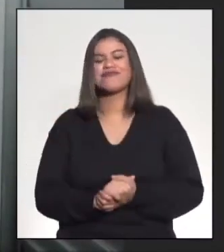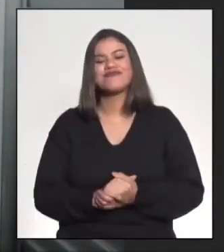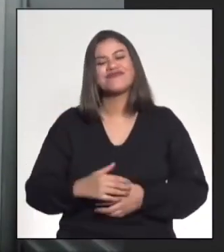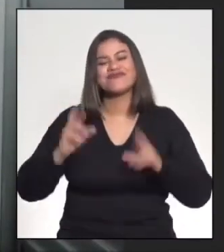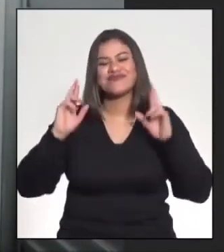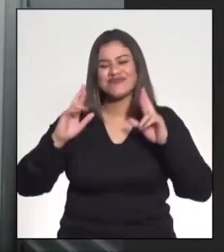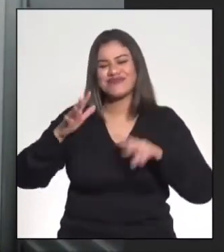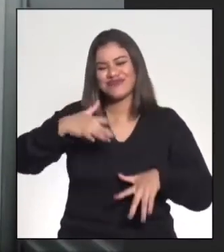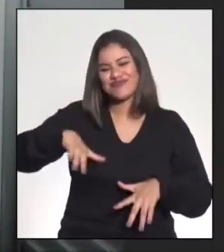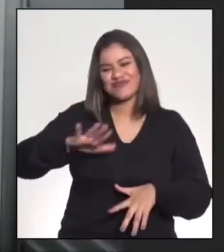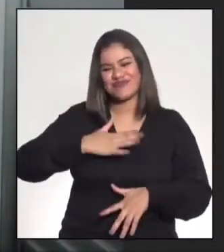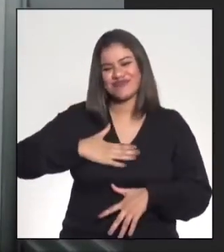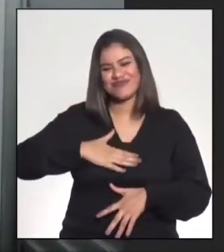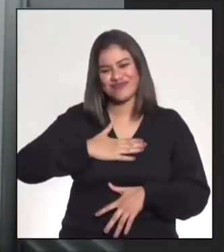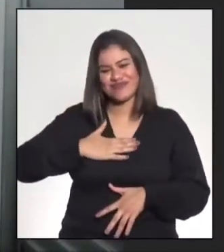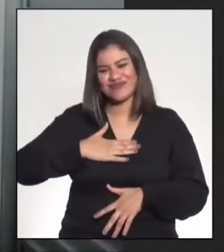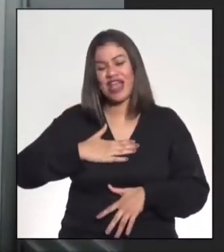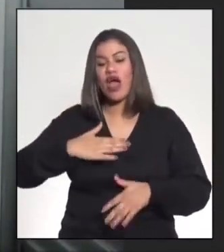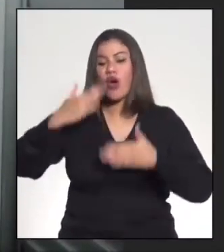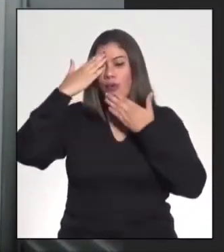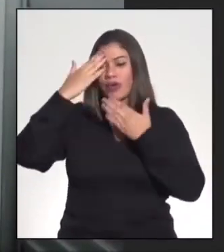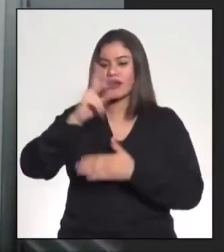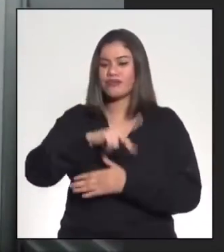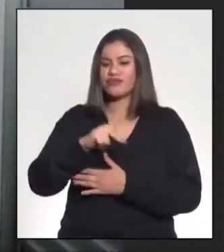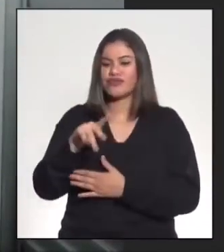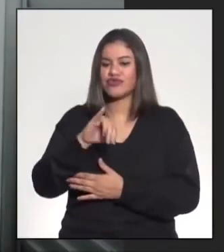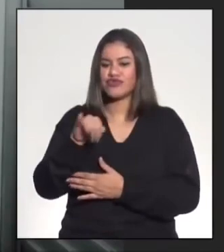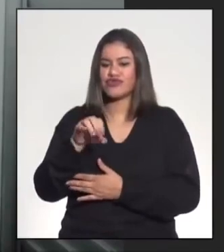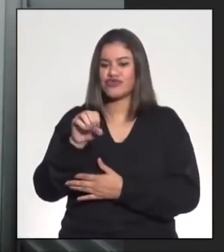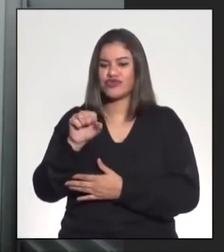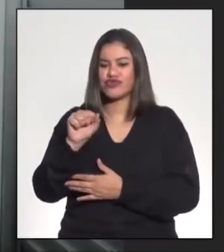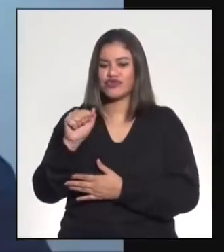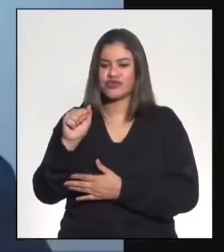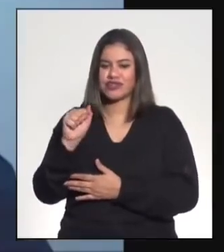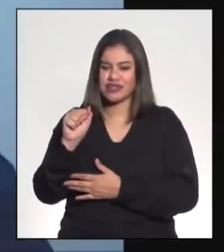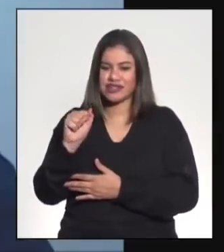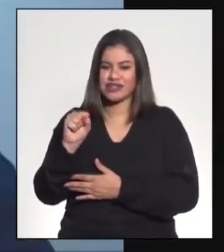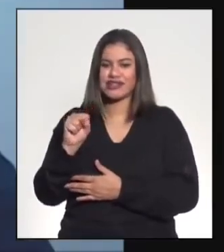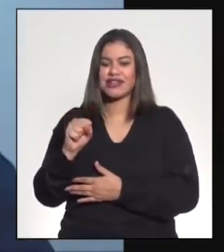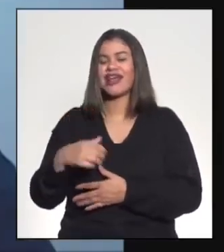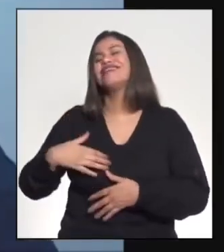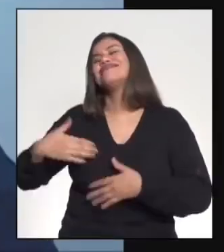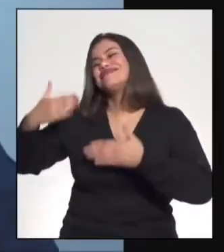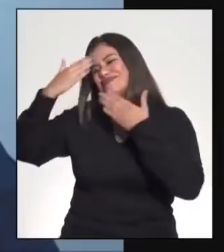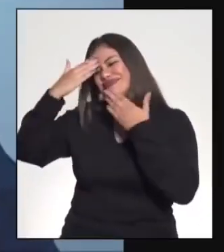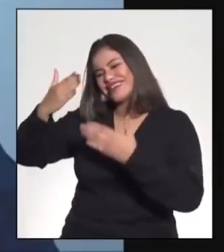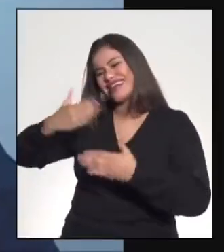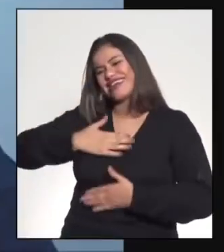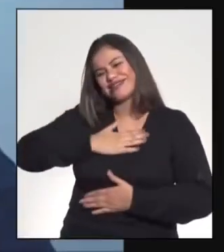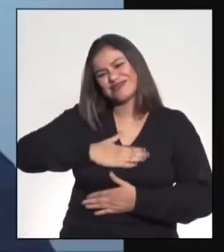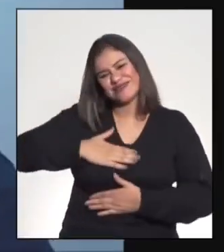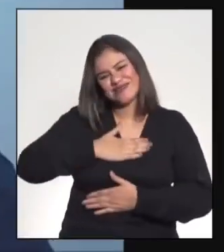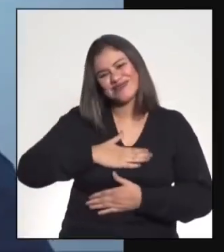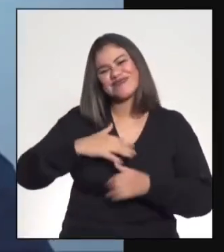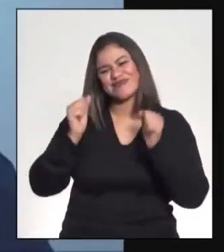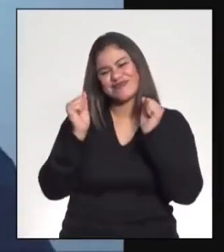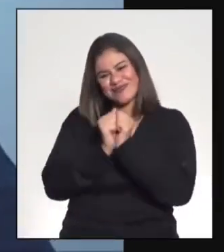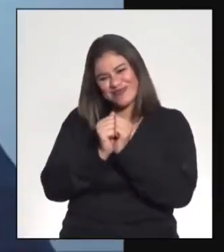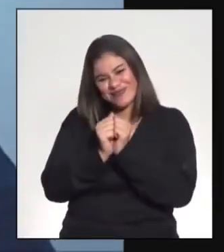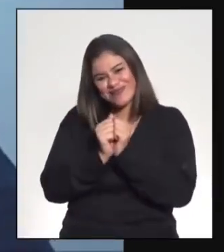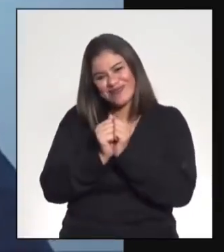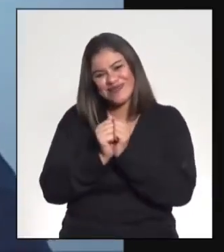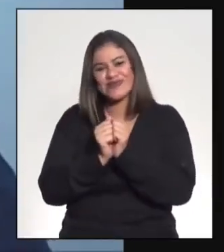nossa aula. Obrigada, professor Jonas. Obrigado, eu que agradeço. Foi um prazer estar aqui com